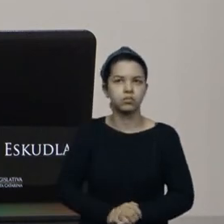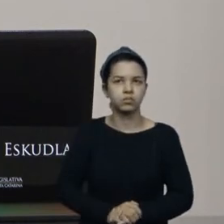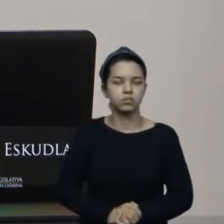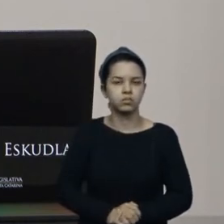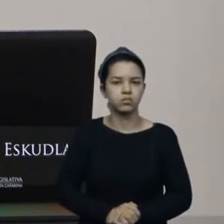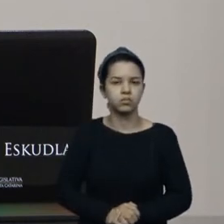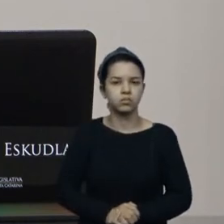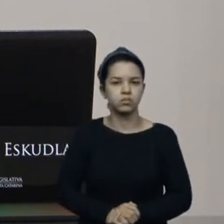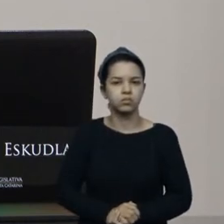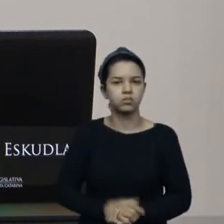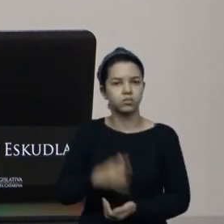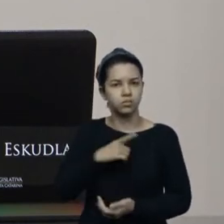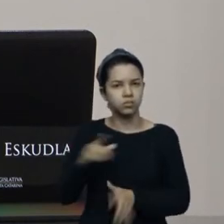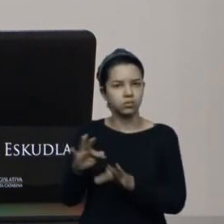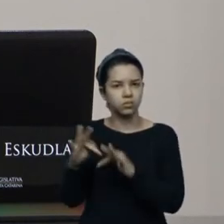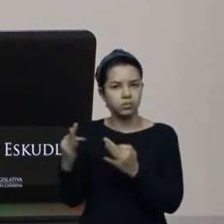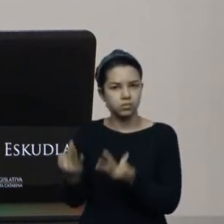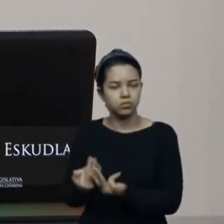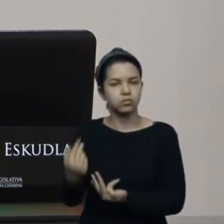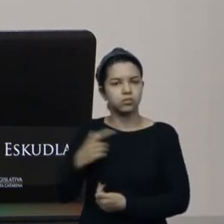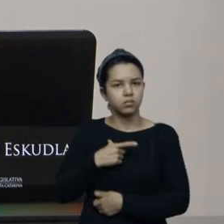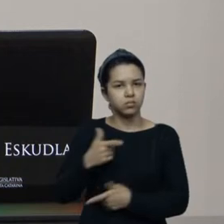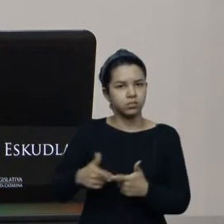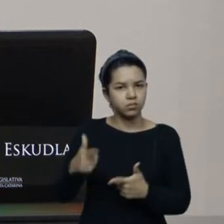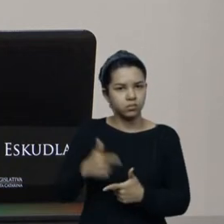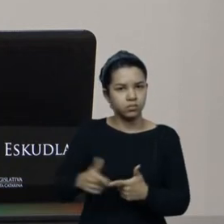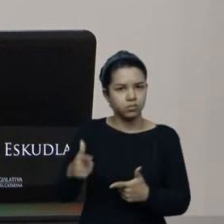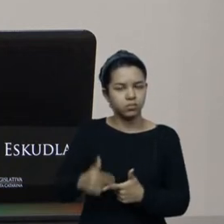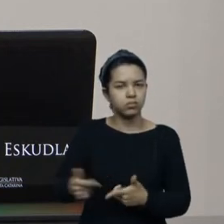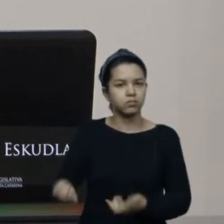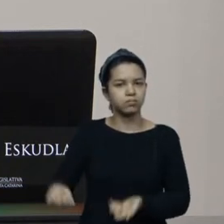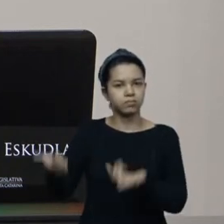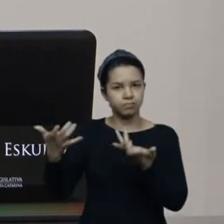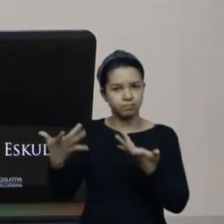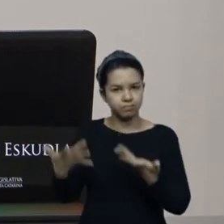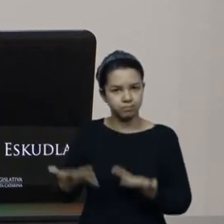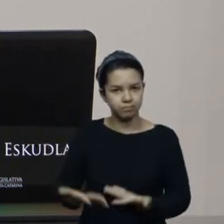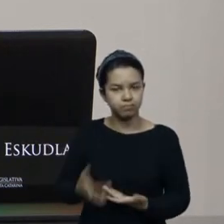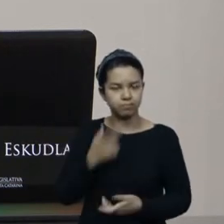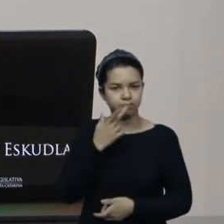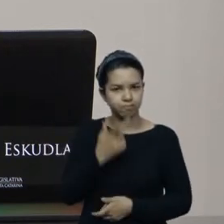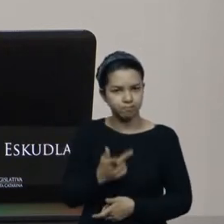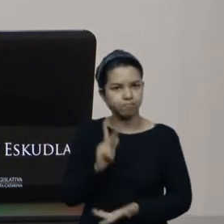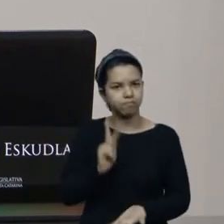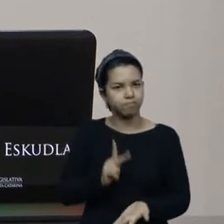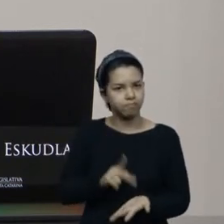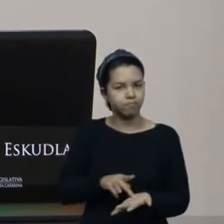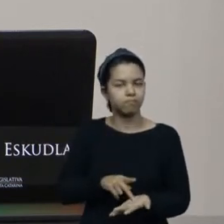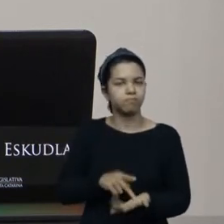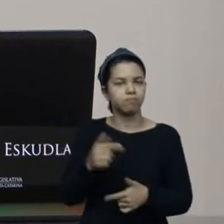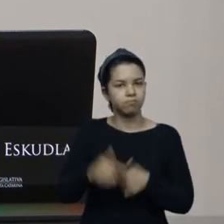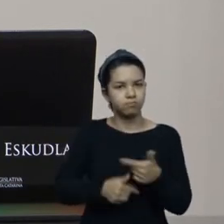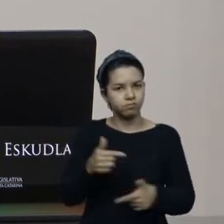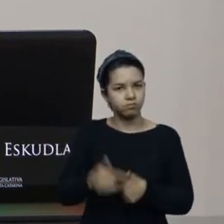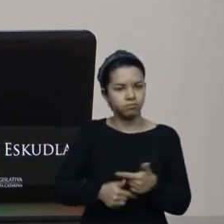de uma família que tem um problema, que nos traz e que reconhece o